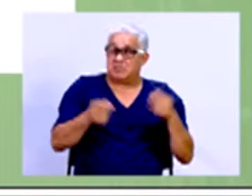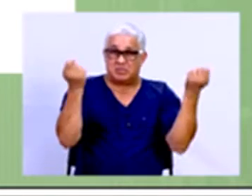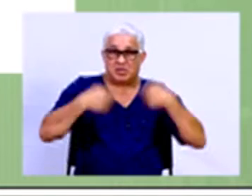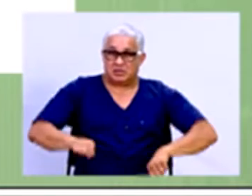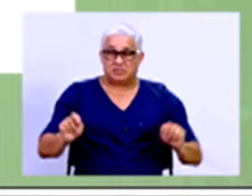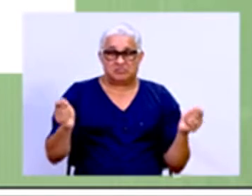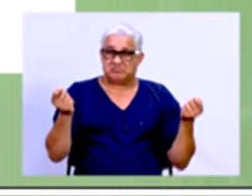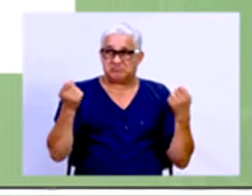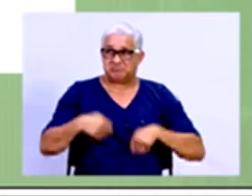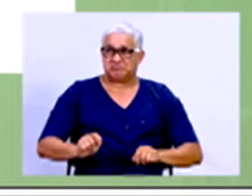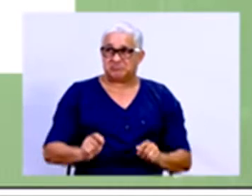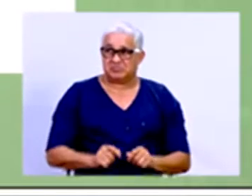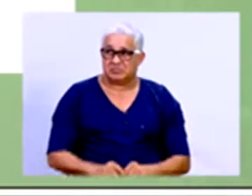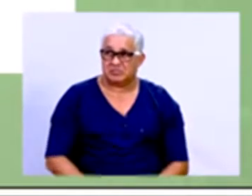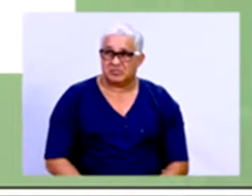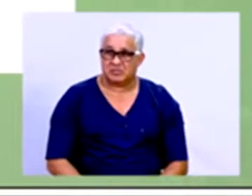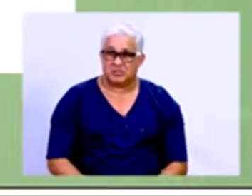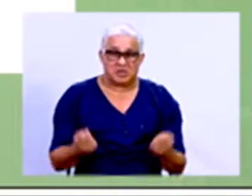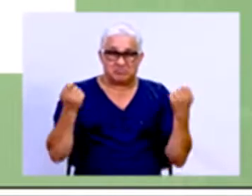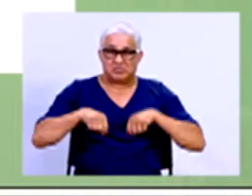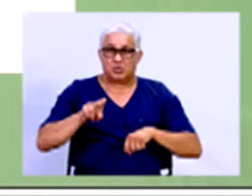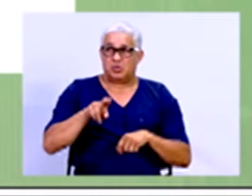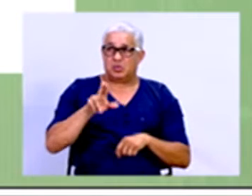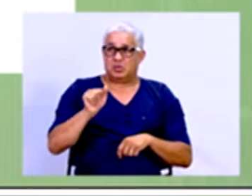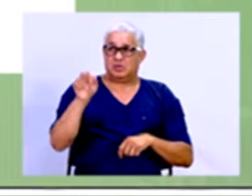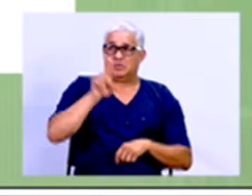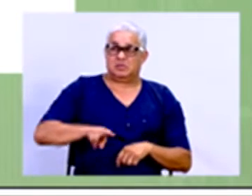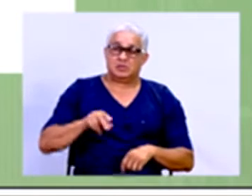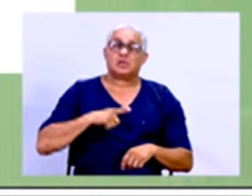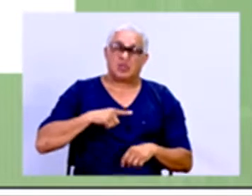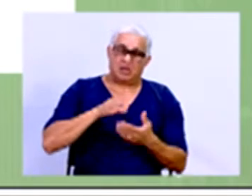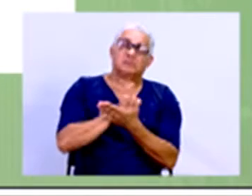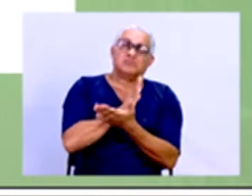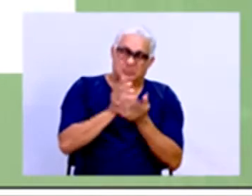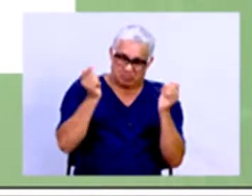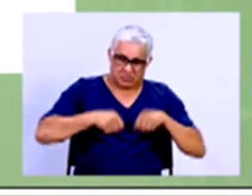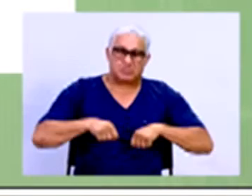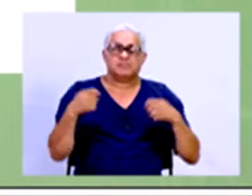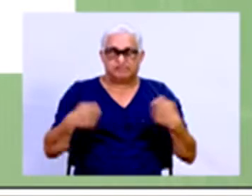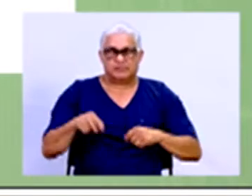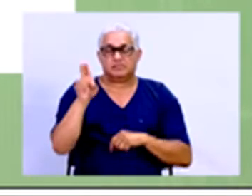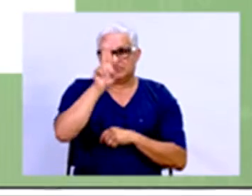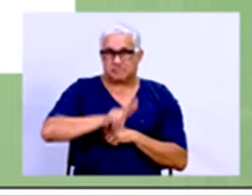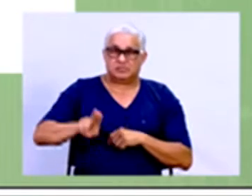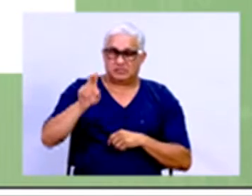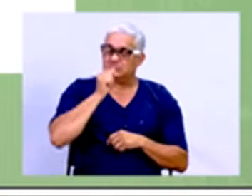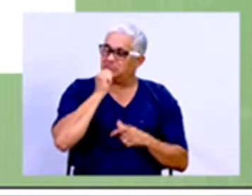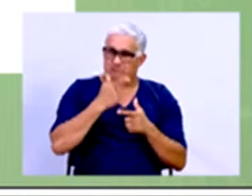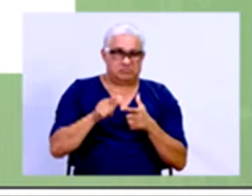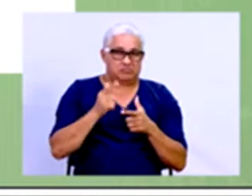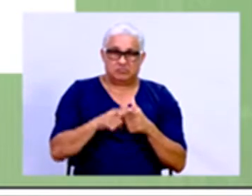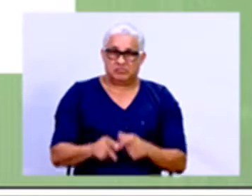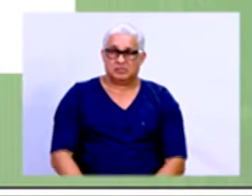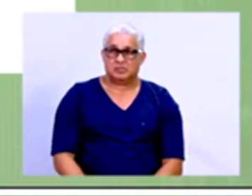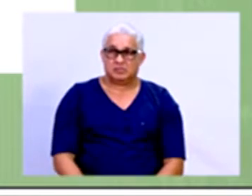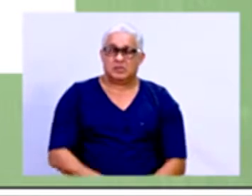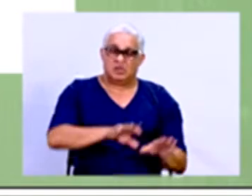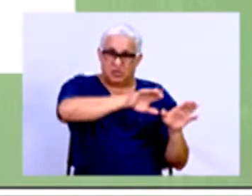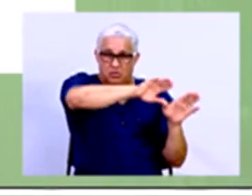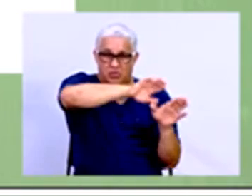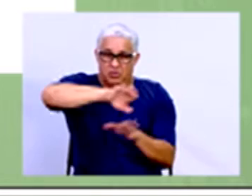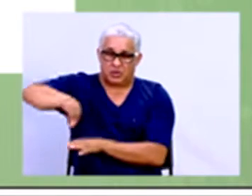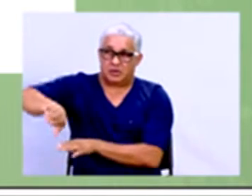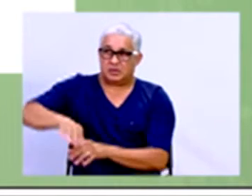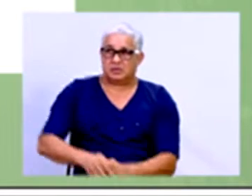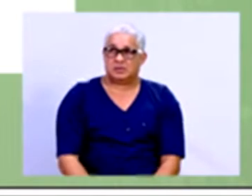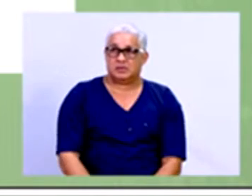não preciso, professor, nunca vou usar isso. Não, existem condições em que vocês vão usar sim, isso sem problemas, tá? Bom, vamos lá, a declaração.